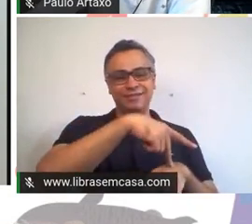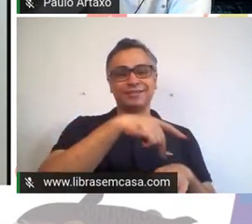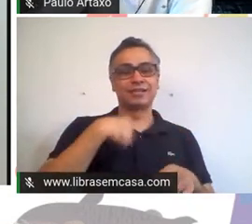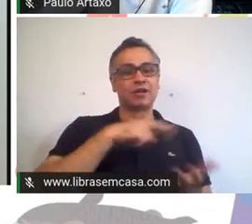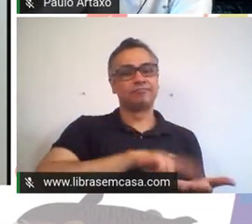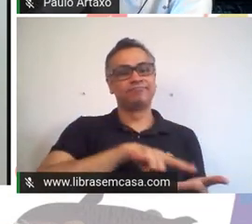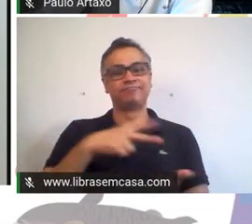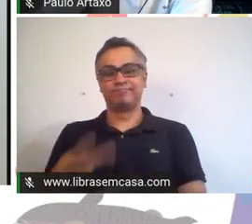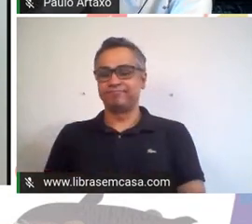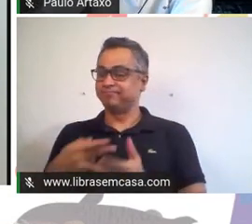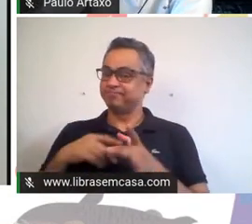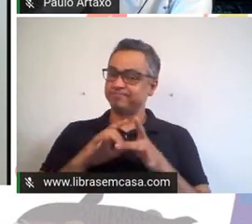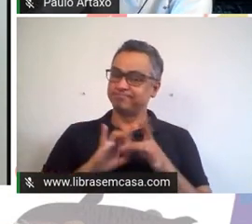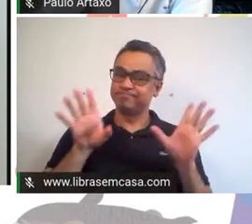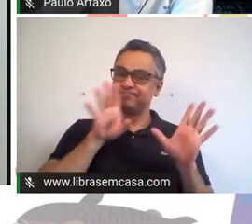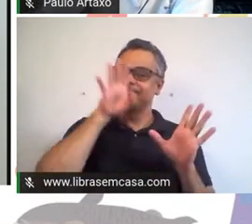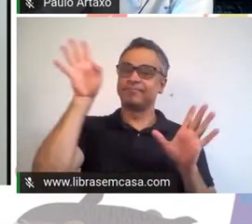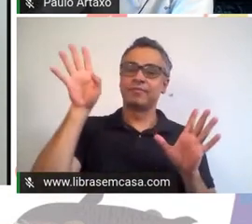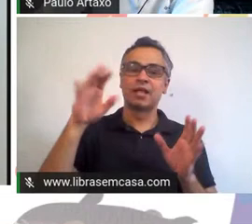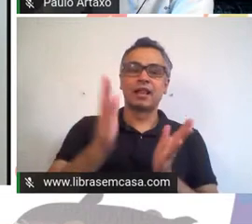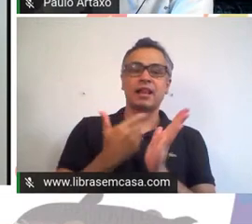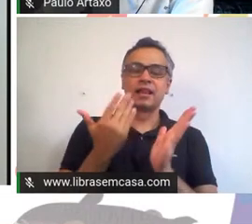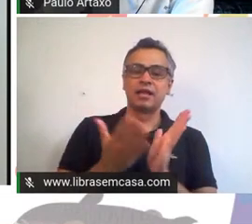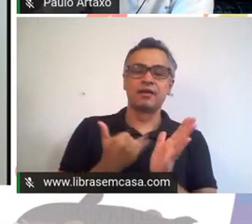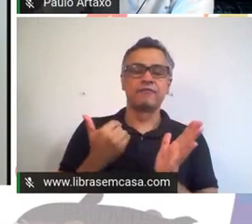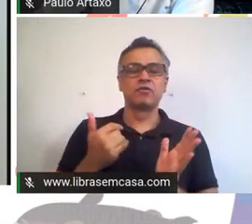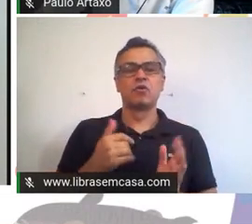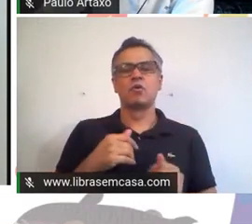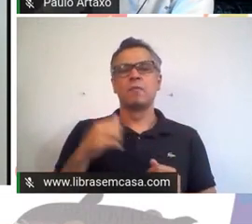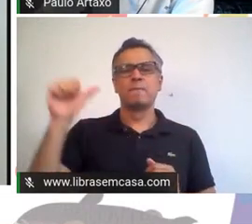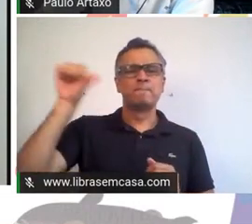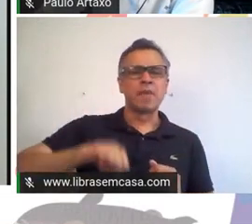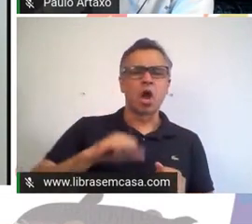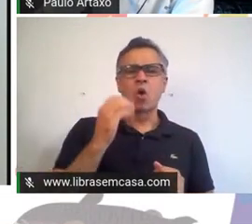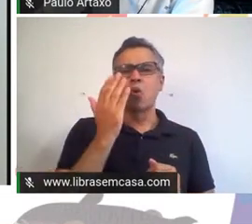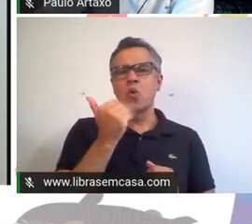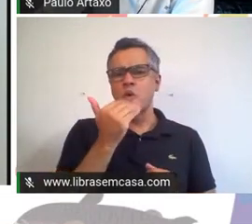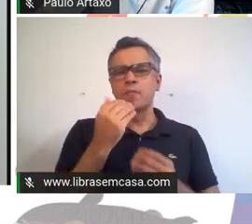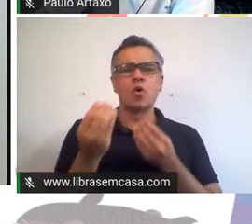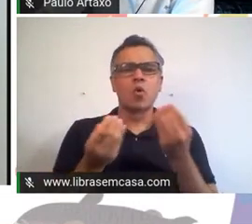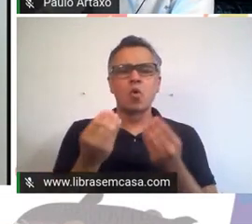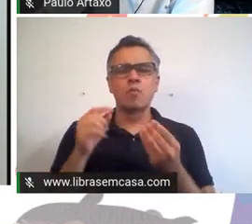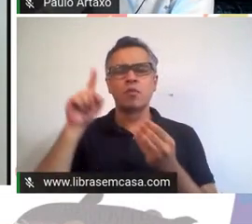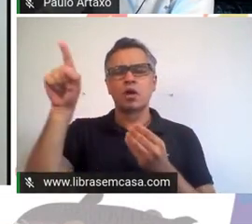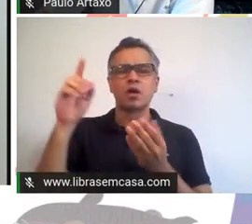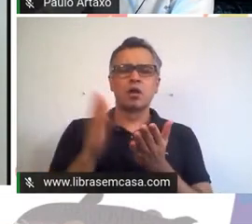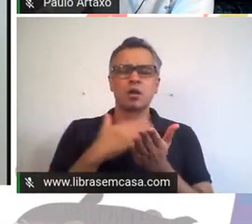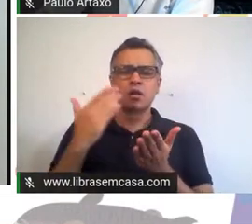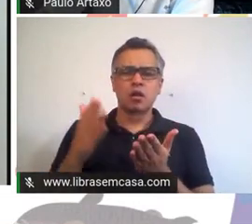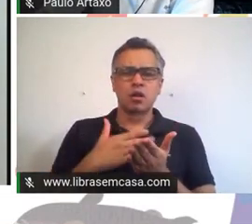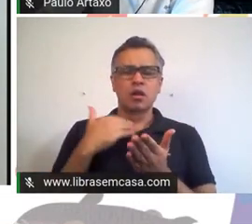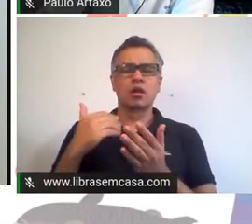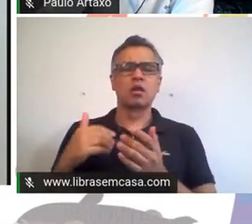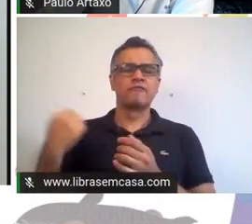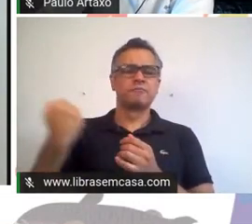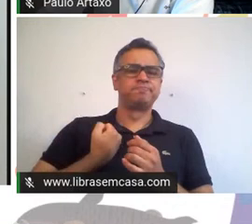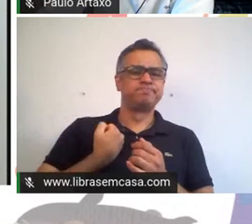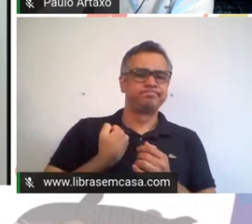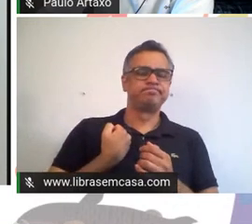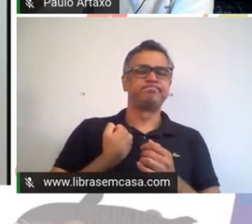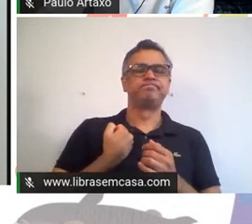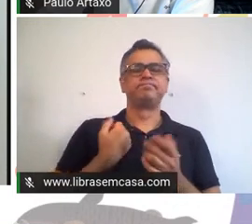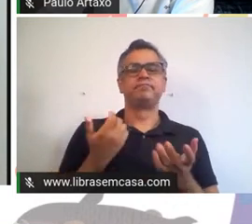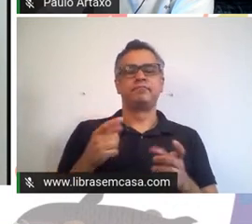títulos livremente, mas um livro que chama Mal Comidos, Como a Indústria de Alimentos Argentina Nos Está Matando, e Leite Ruim, Porque os